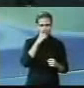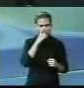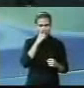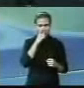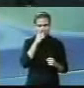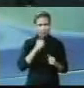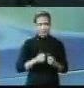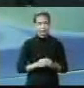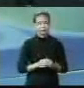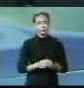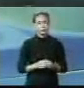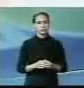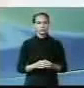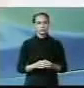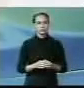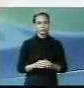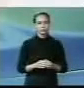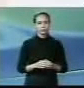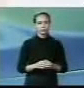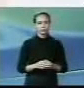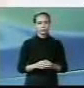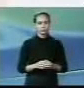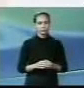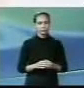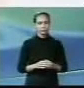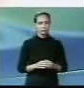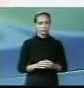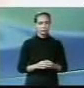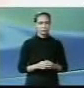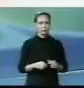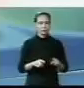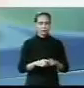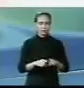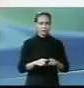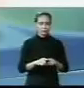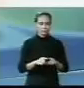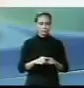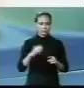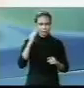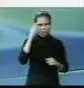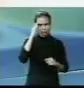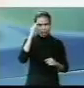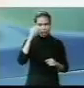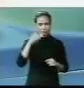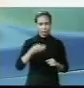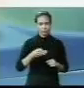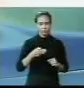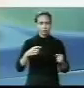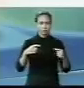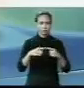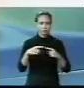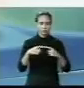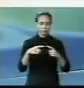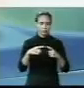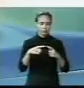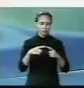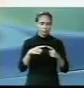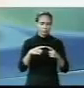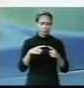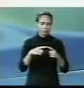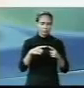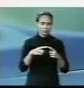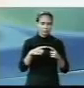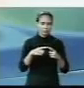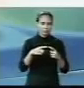rede, certo? Também, na aula passada, nós compreendemos os tipos de firewall existentes